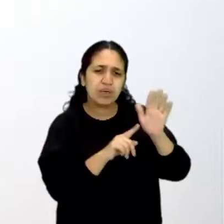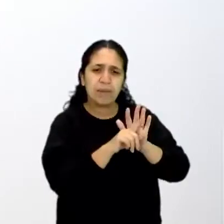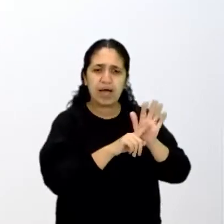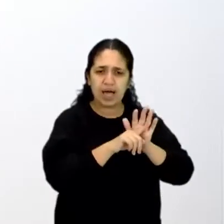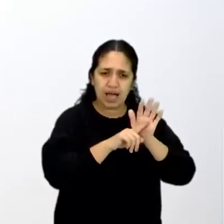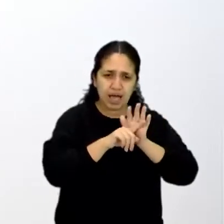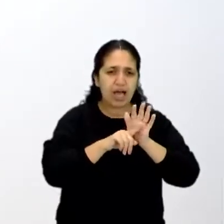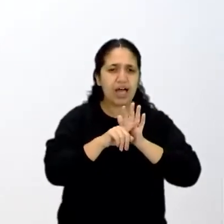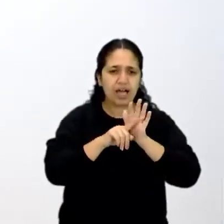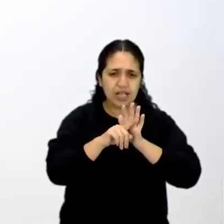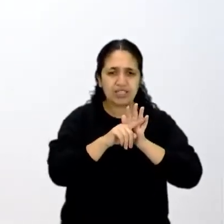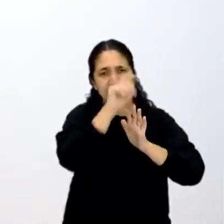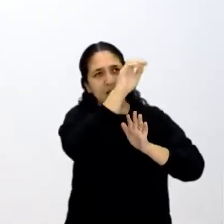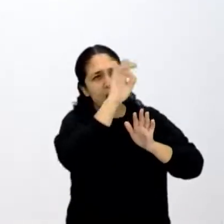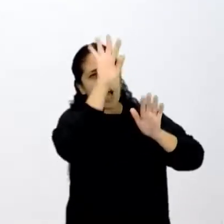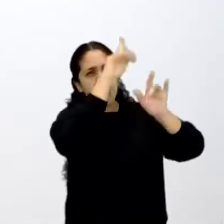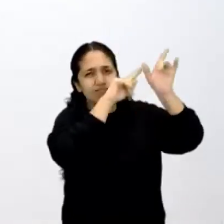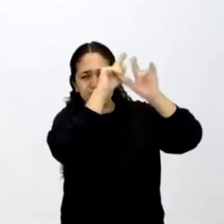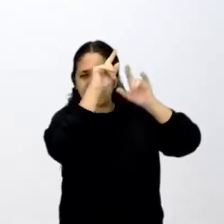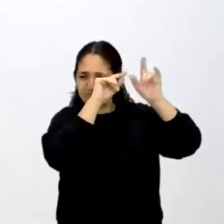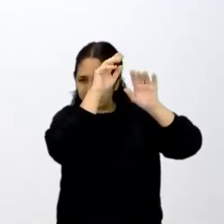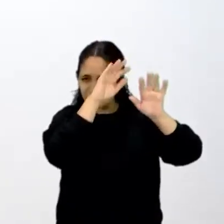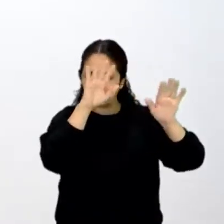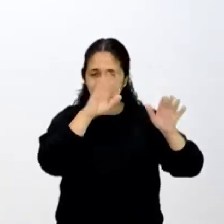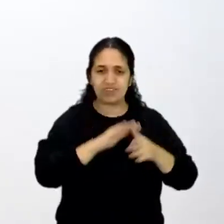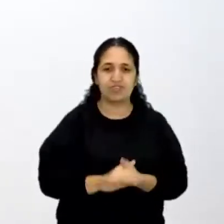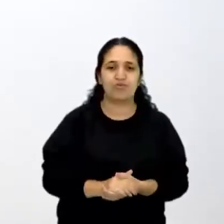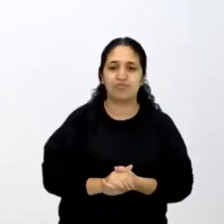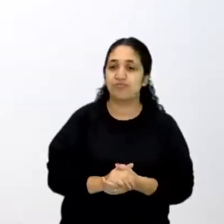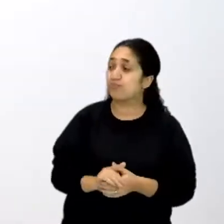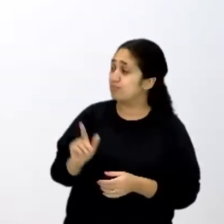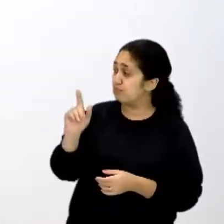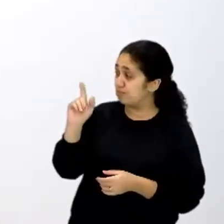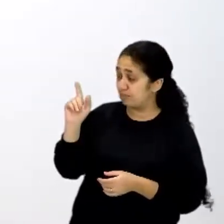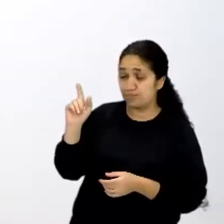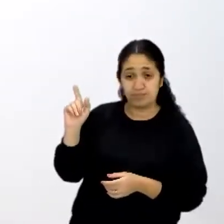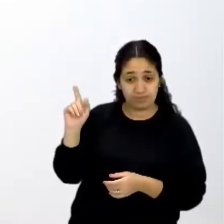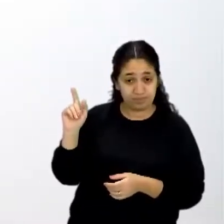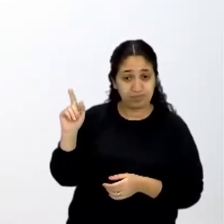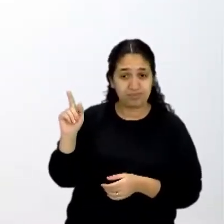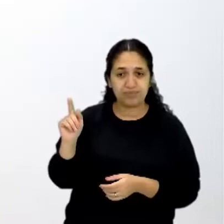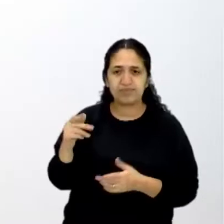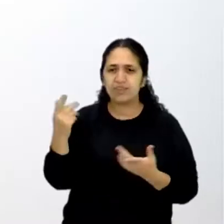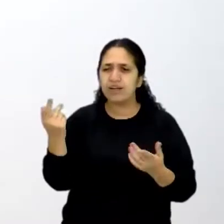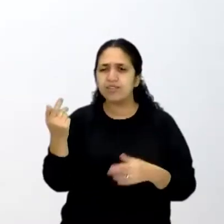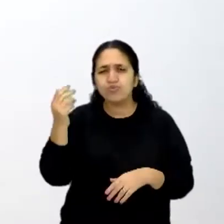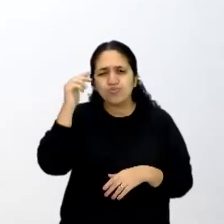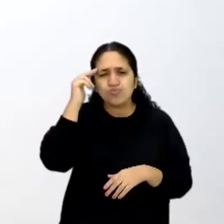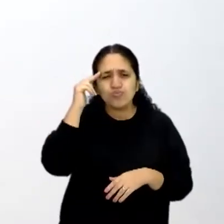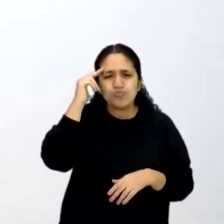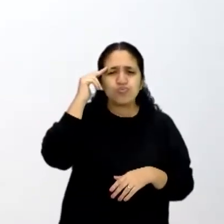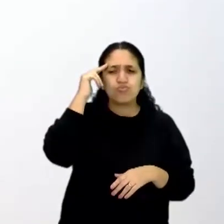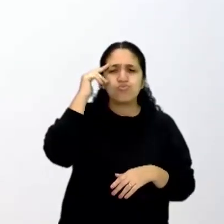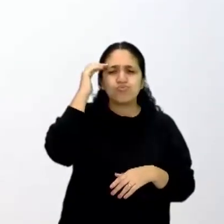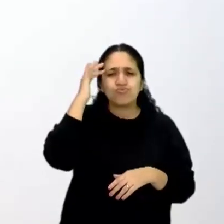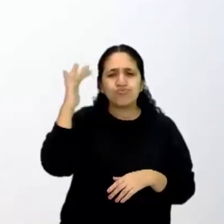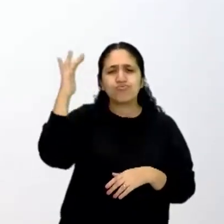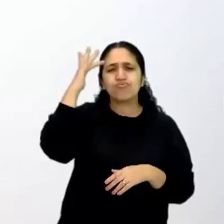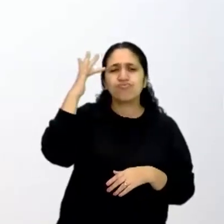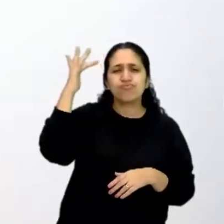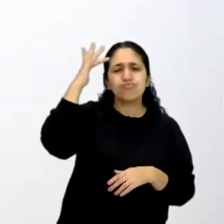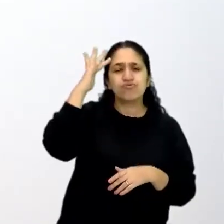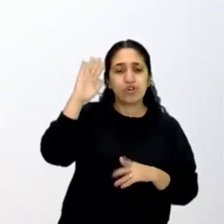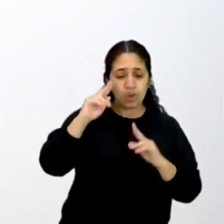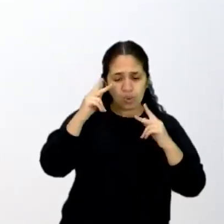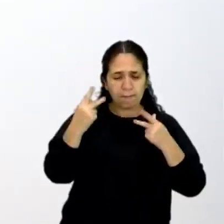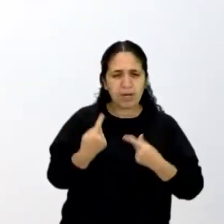né, do universo, tá? Então, as novas tecnologias e esse sonho, né, que sempre esteve aí no ser humano